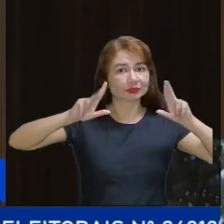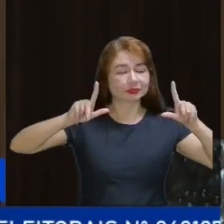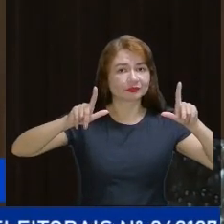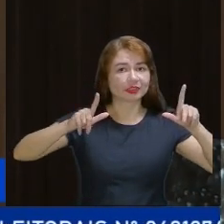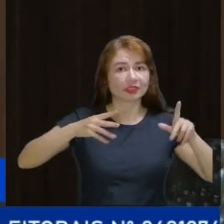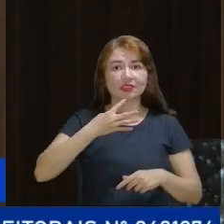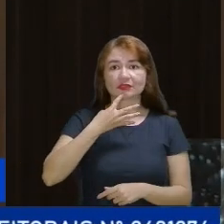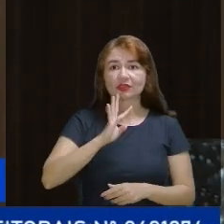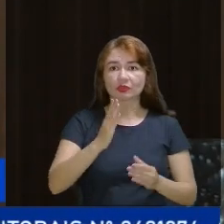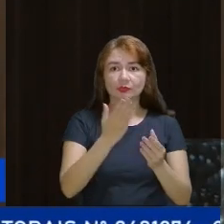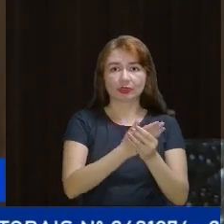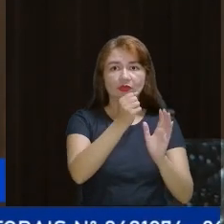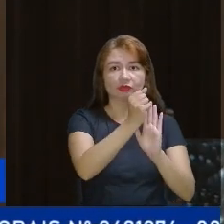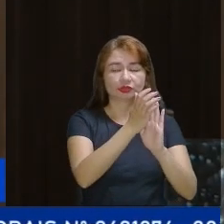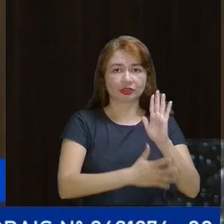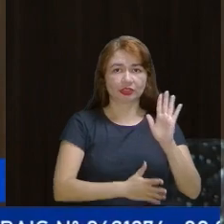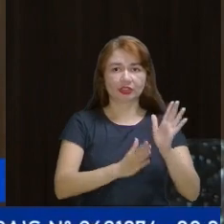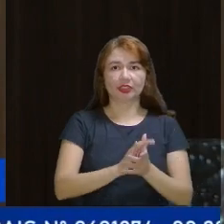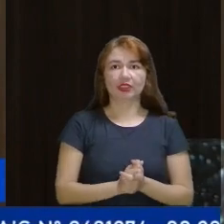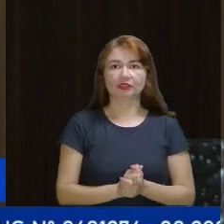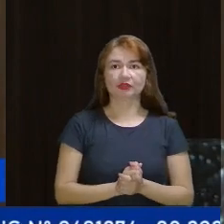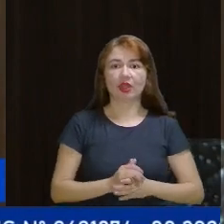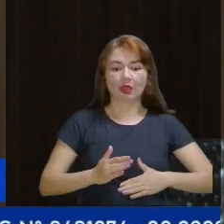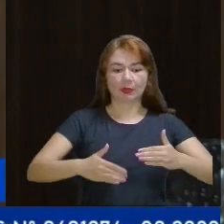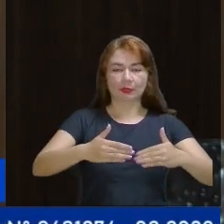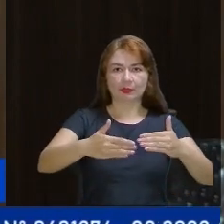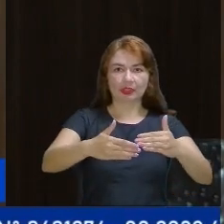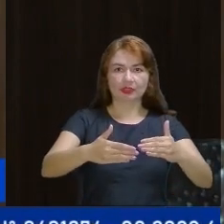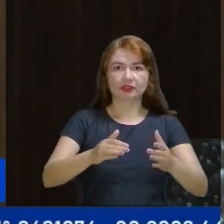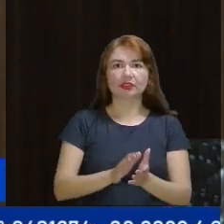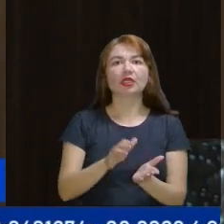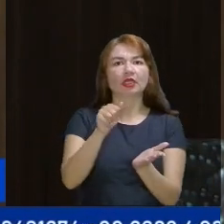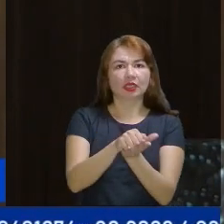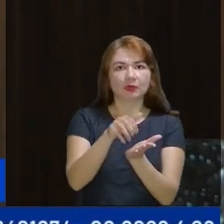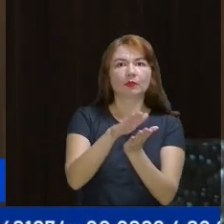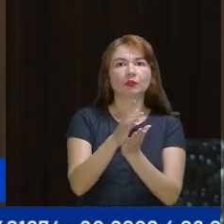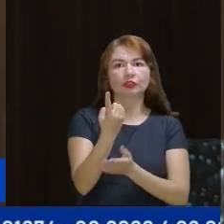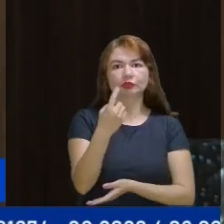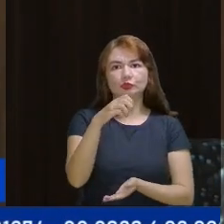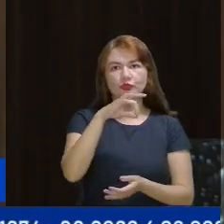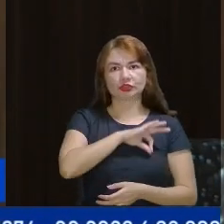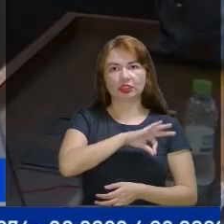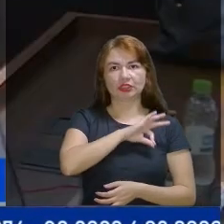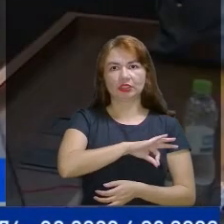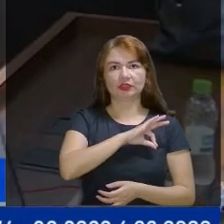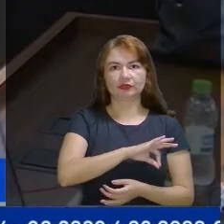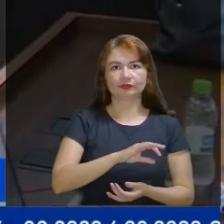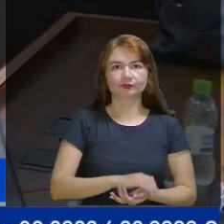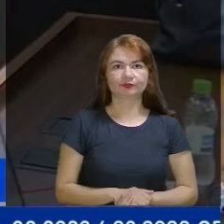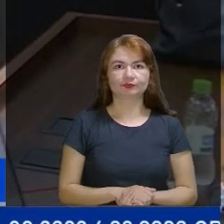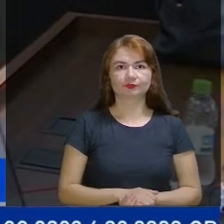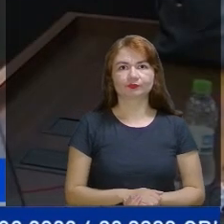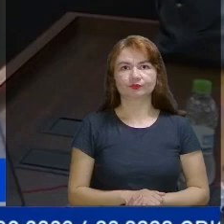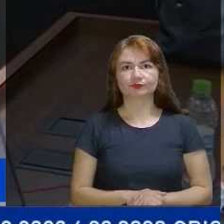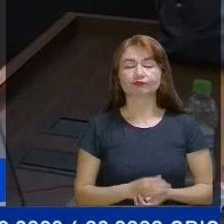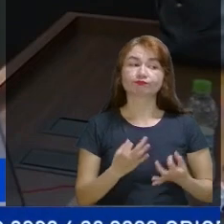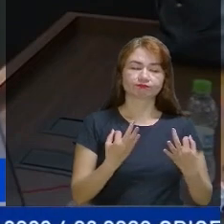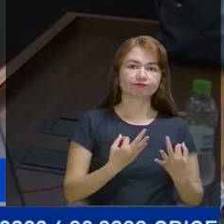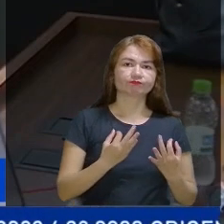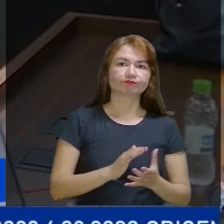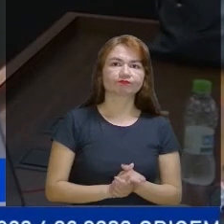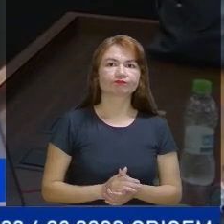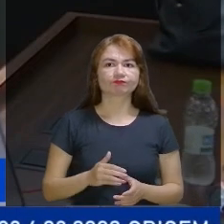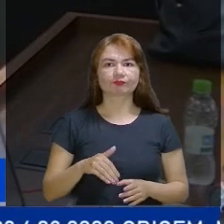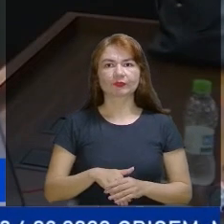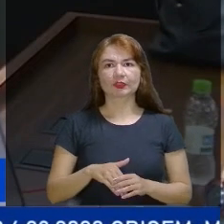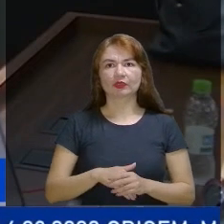declaração, declará-los manifestamente protelatórios e aplicar a multa de 1 salário mínimo. Perfeito. Como vota o